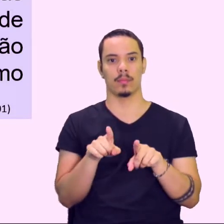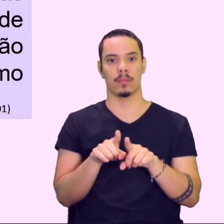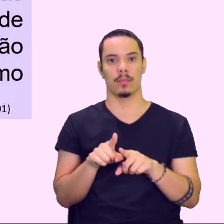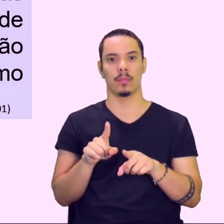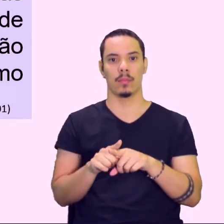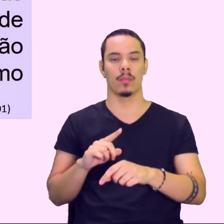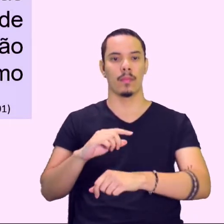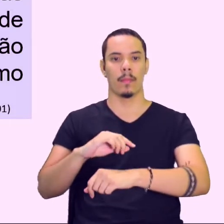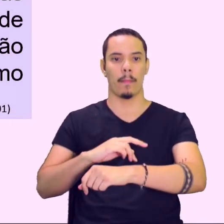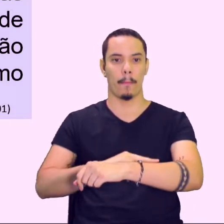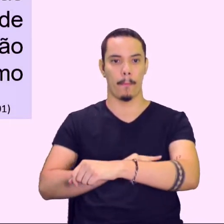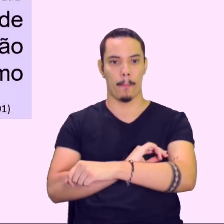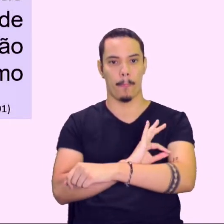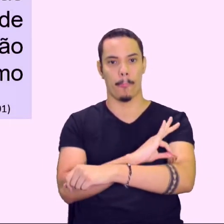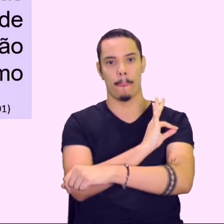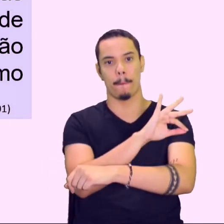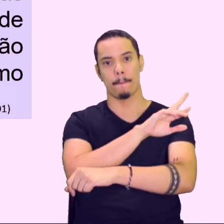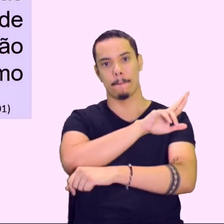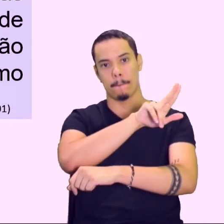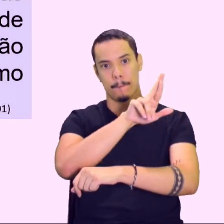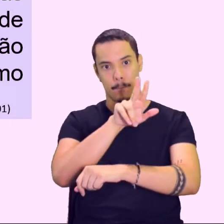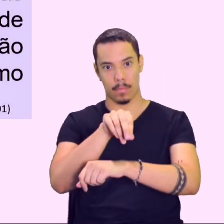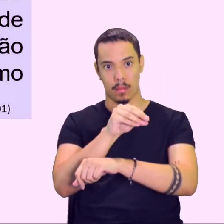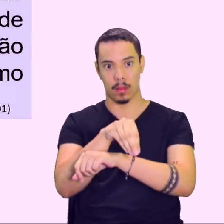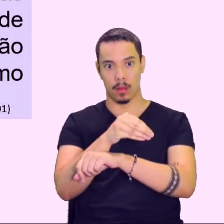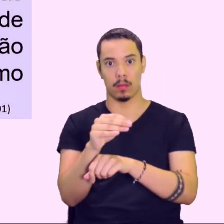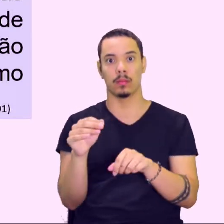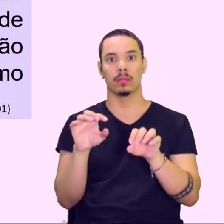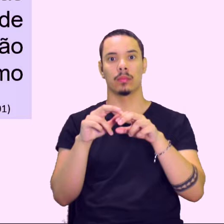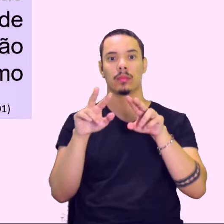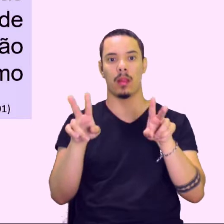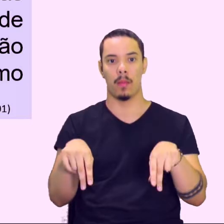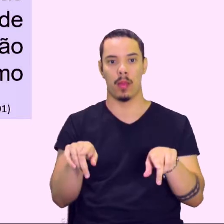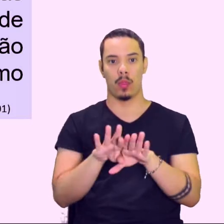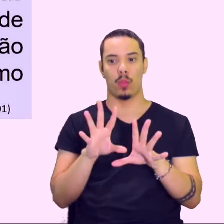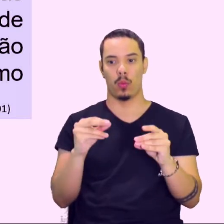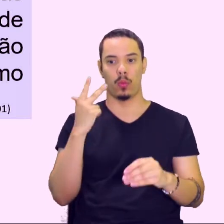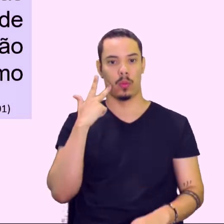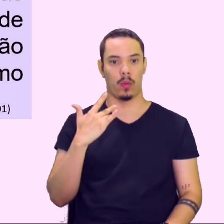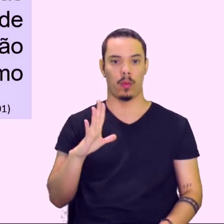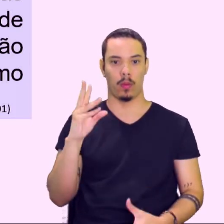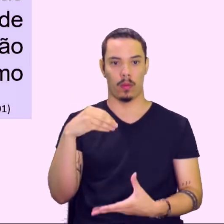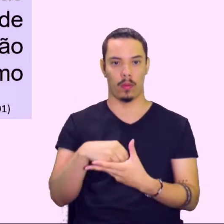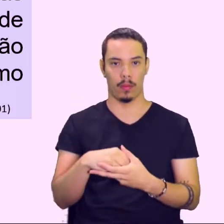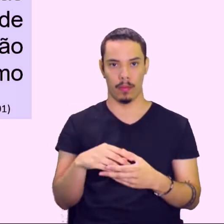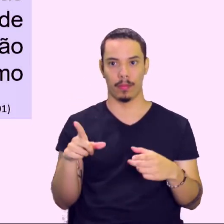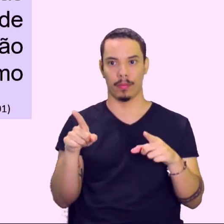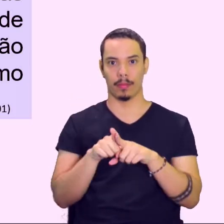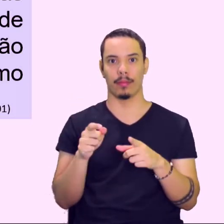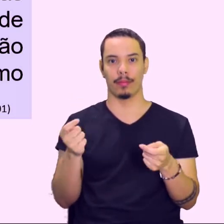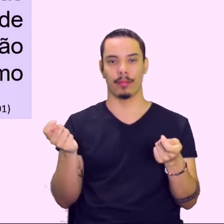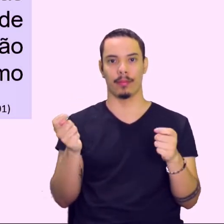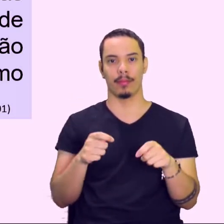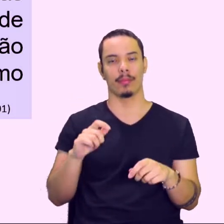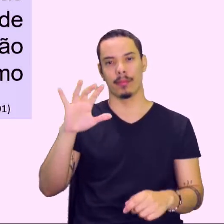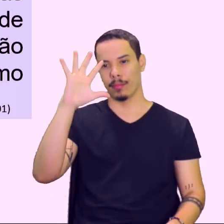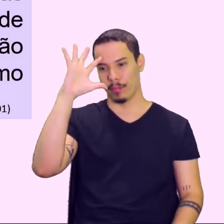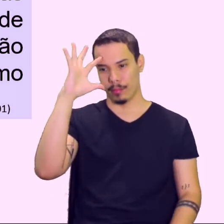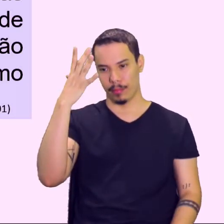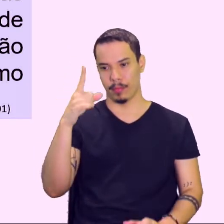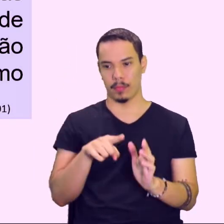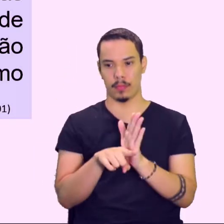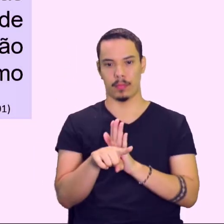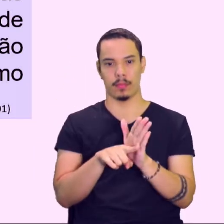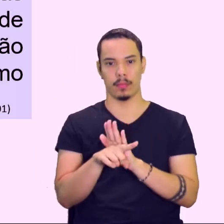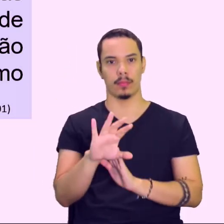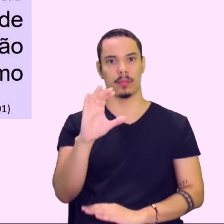naturais de grande relevância ecológica e beleza cênica, possibilitando a realização de pesquisas científicas